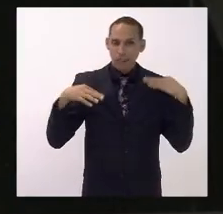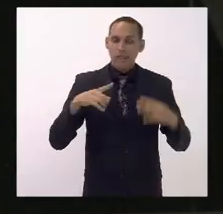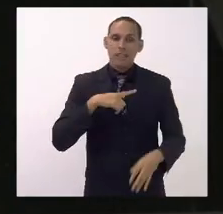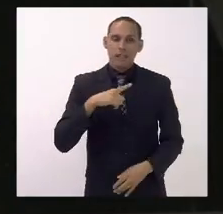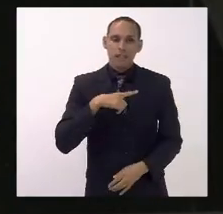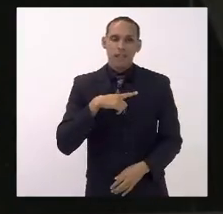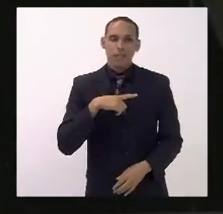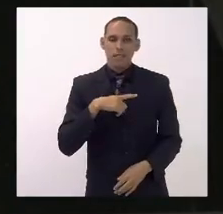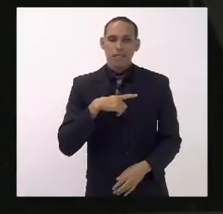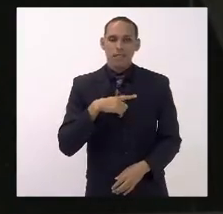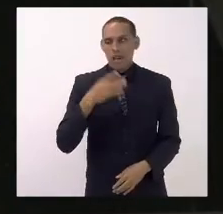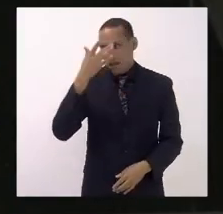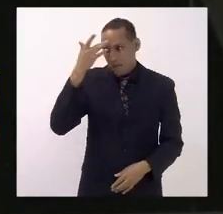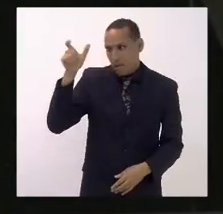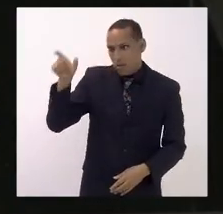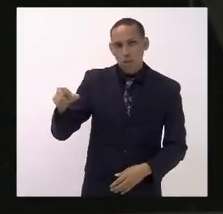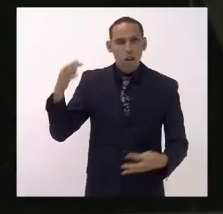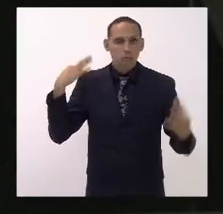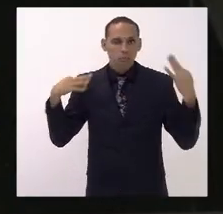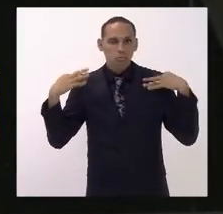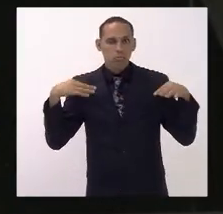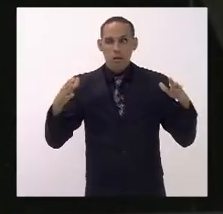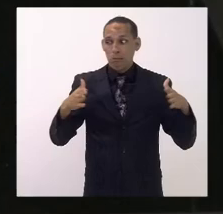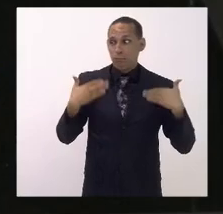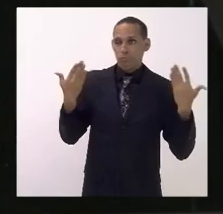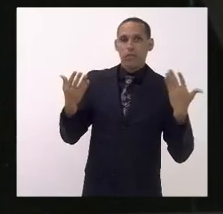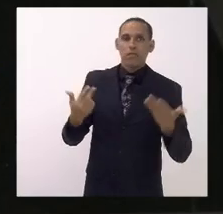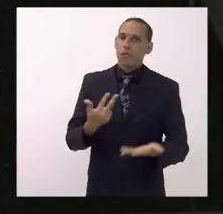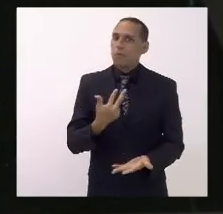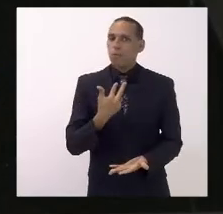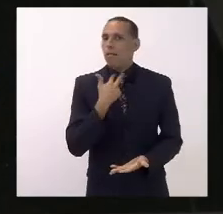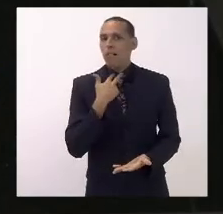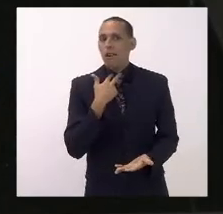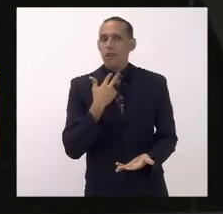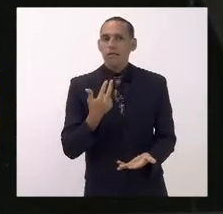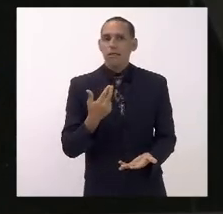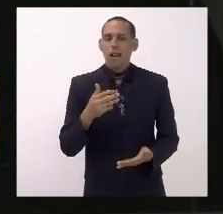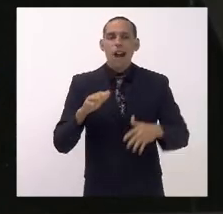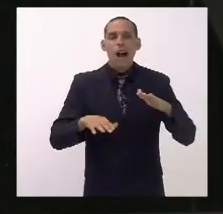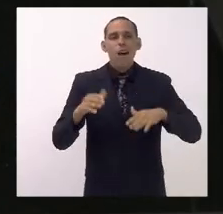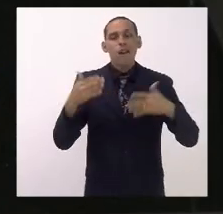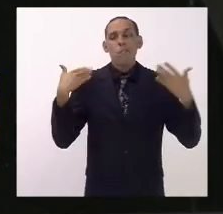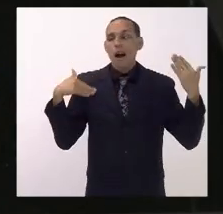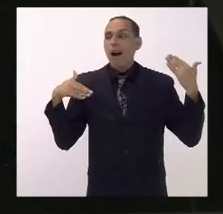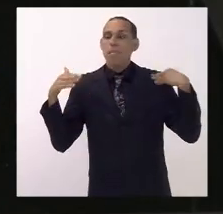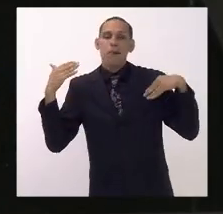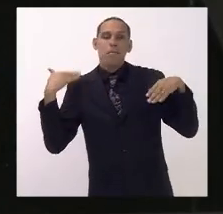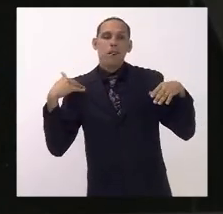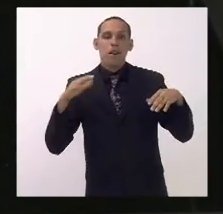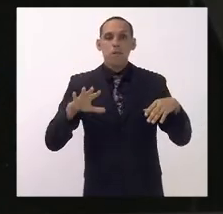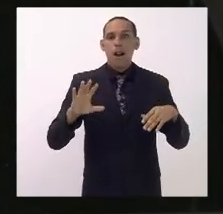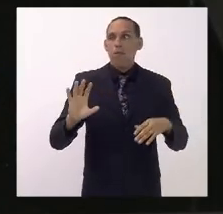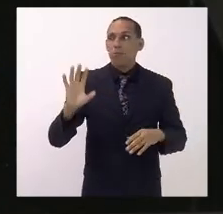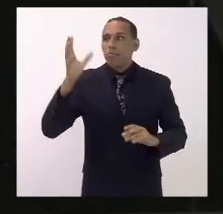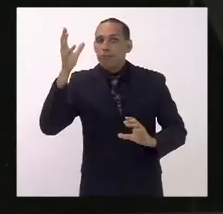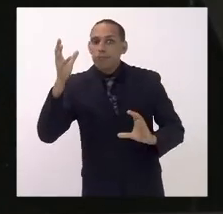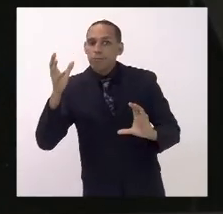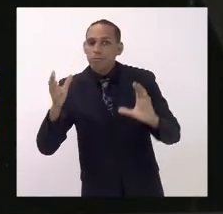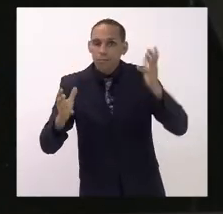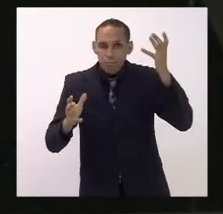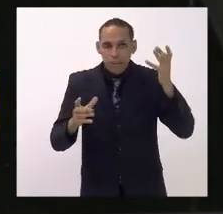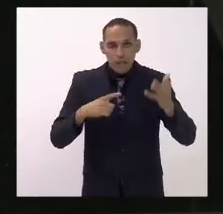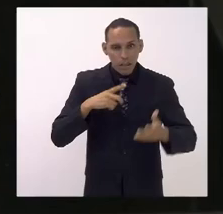é, o turista não pode ser pego também de surpresa, muitas das vezes está passeando e está para acontecer